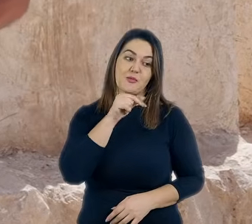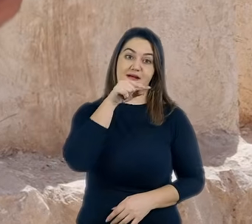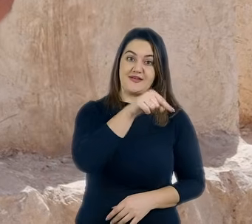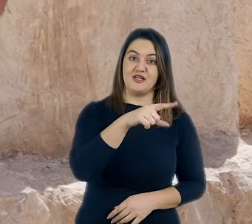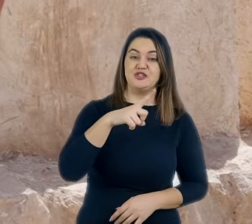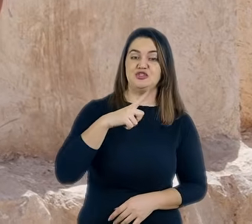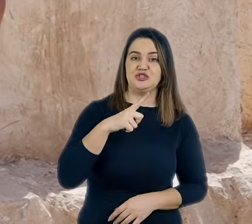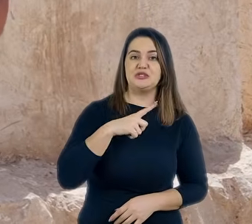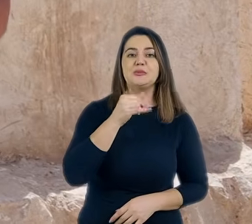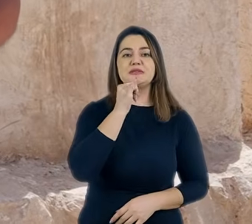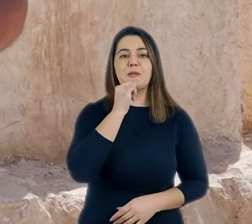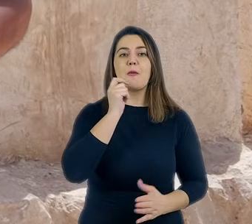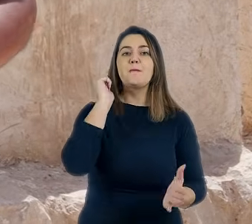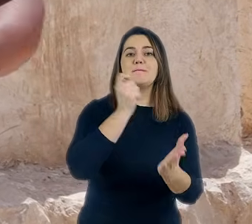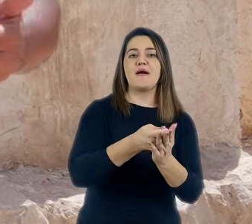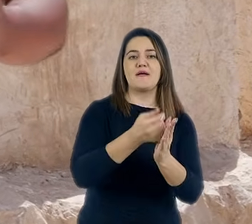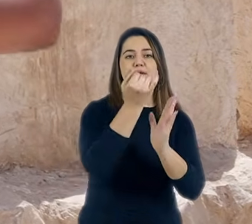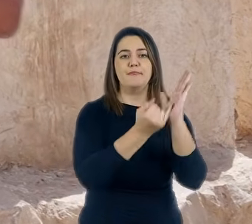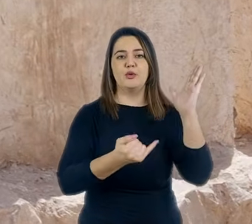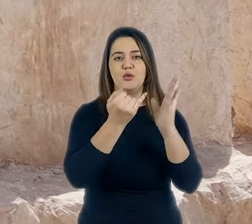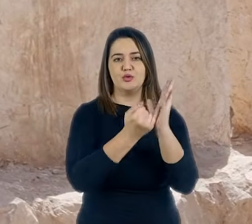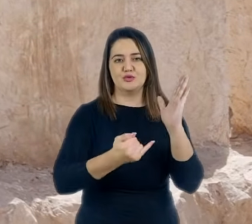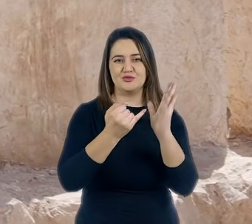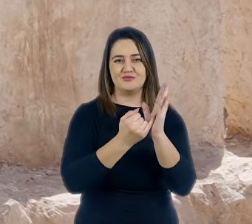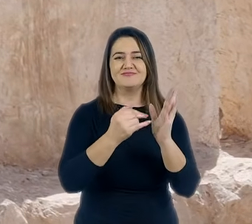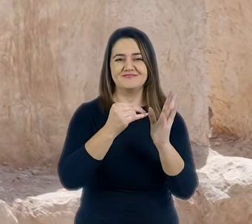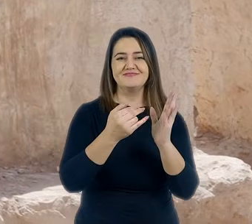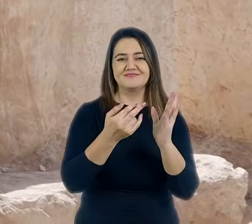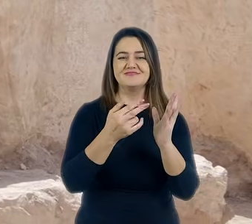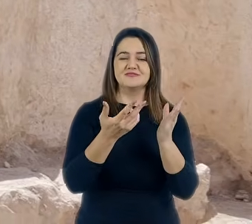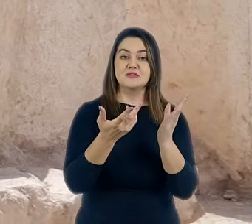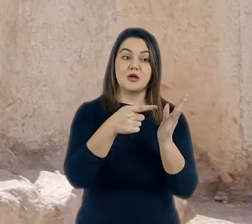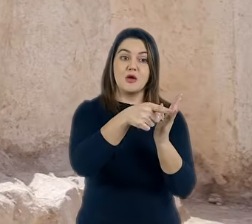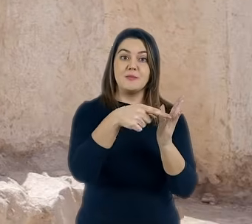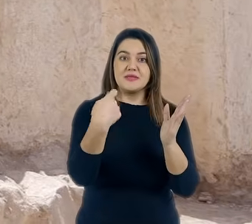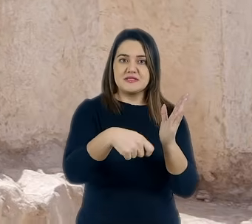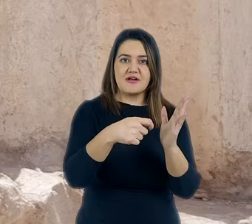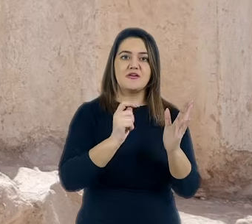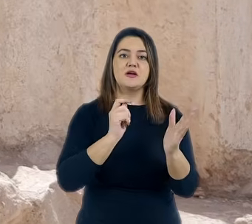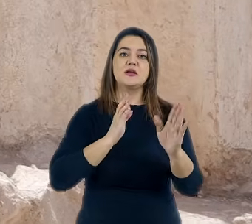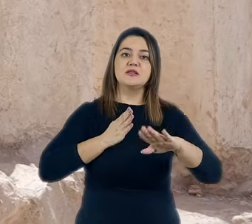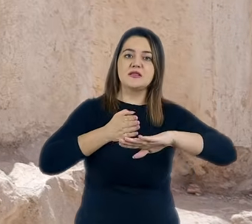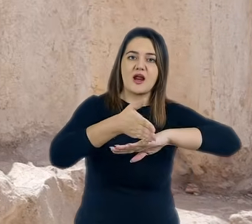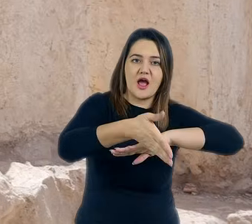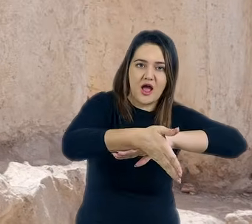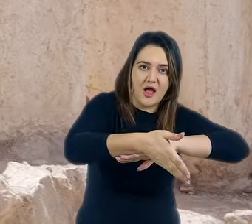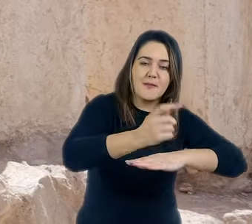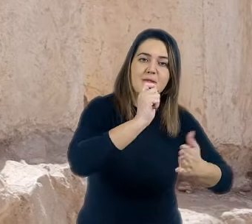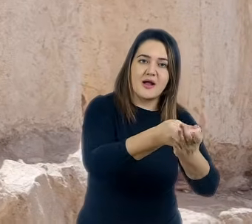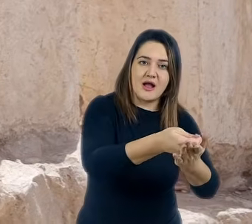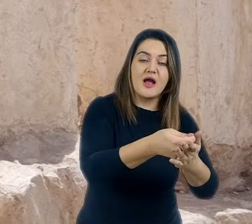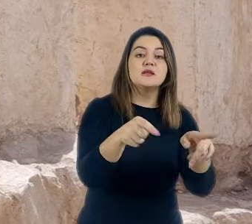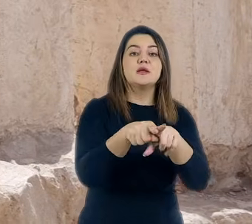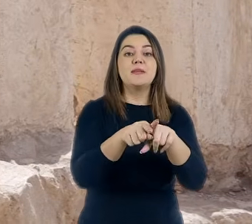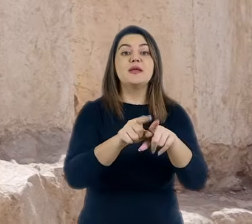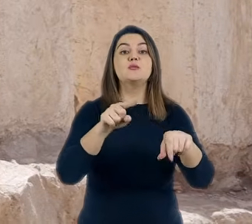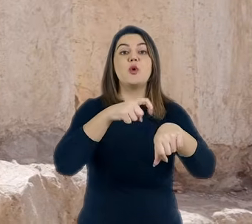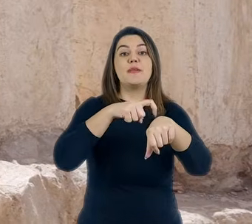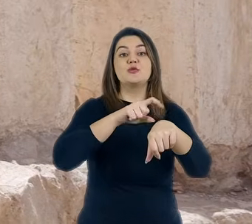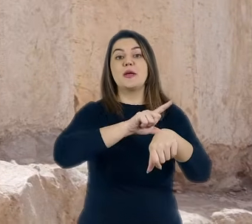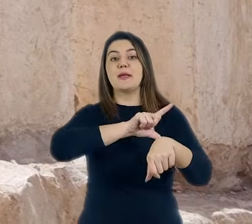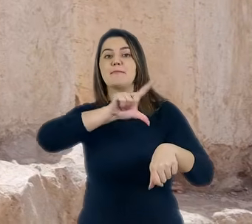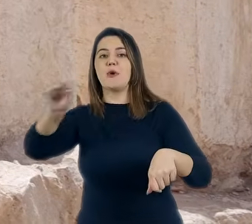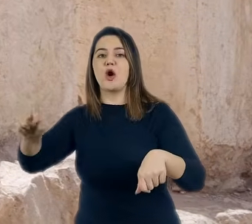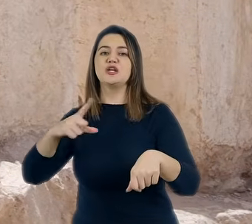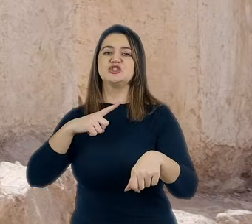Receita Federal, a aduana. As pessoas que entravam na cidade tinham que pagar os seus impostos aqui. E as que saíam também tinham as suas